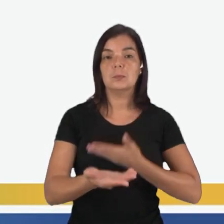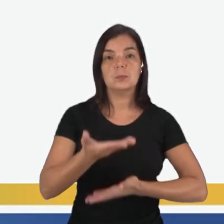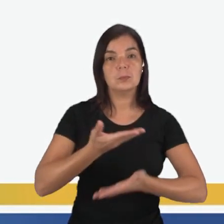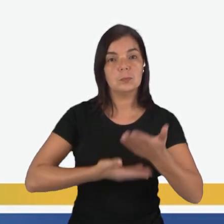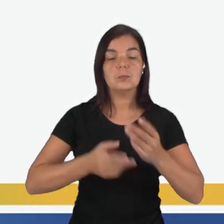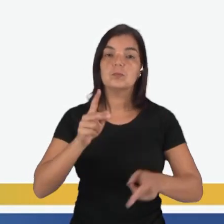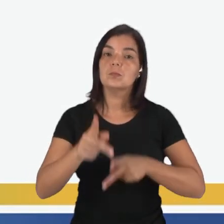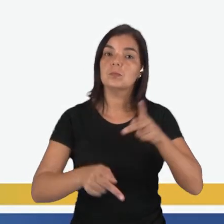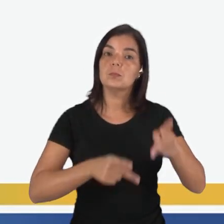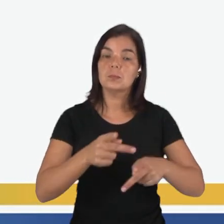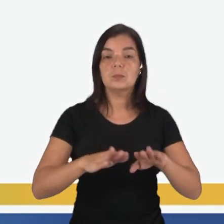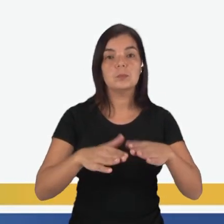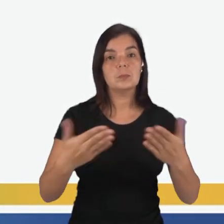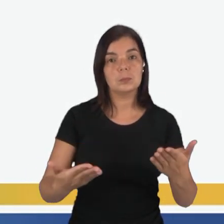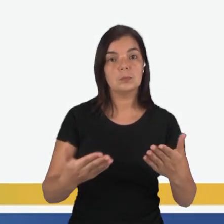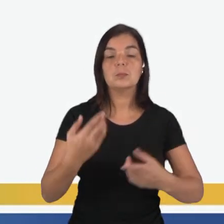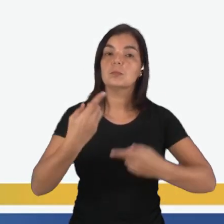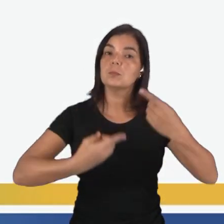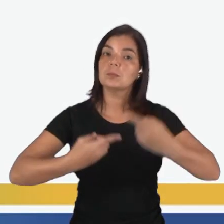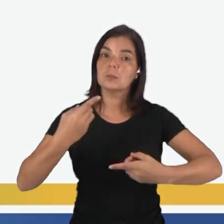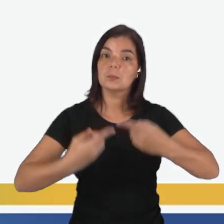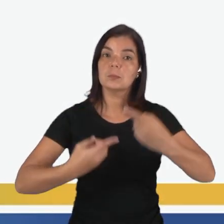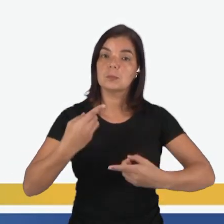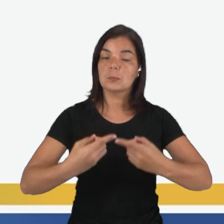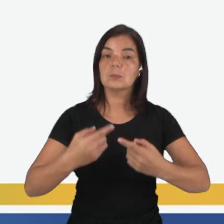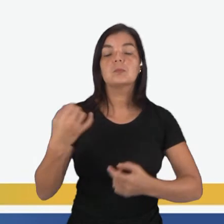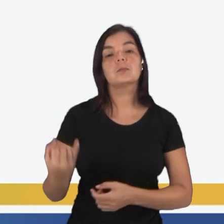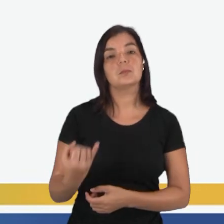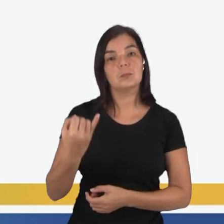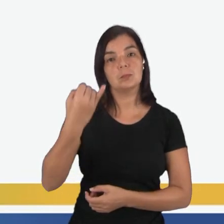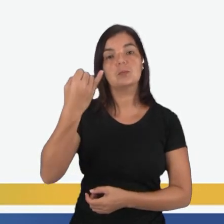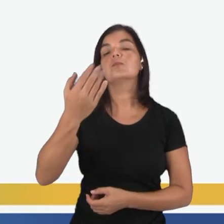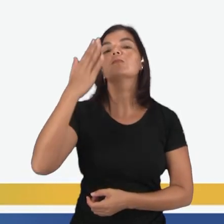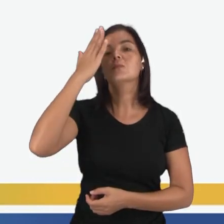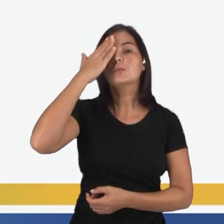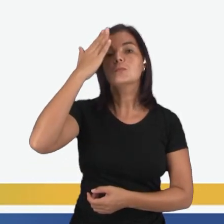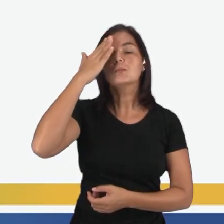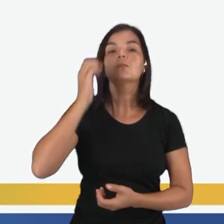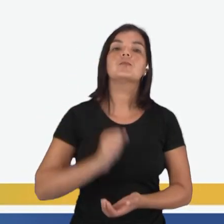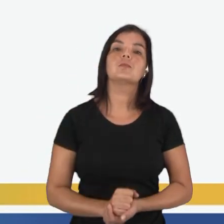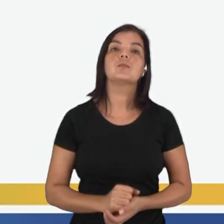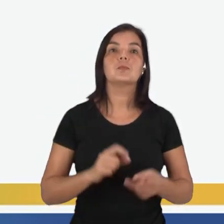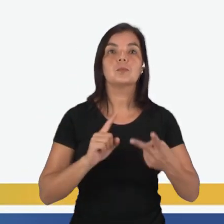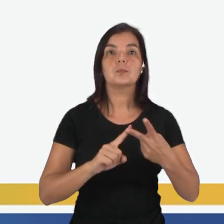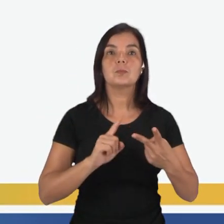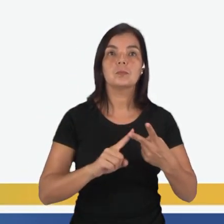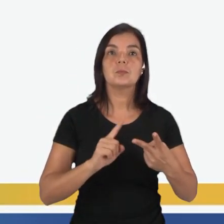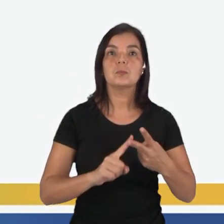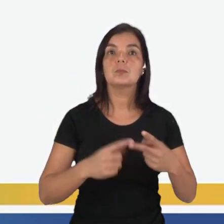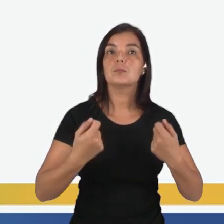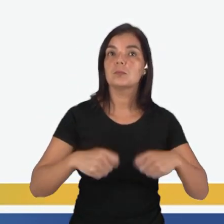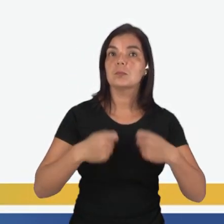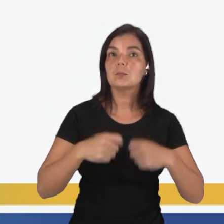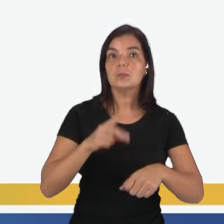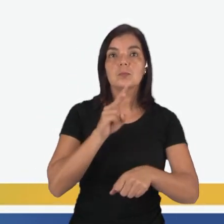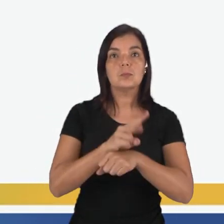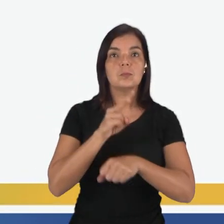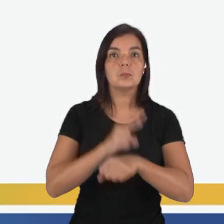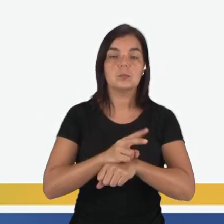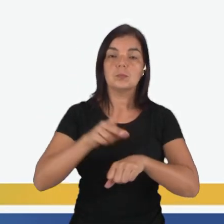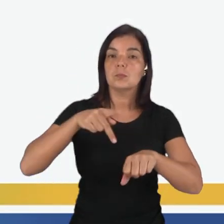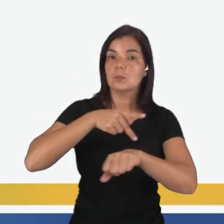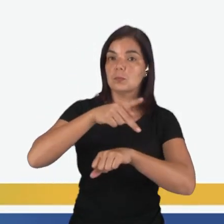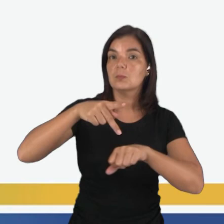da população, portanto o diálogo entre elas será fundamental para o entendimento. O 2, né, precisa zelar por